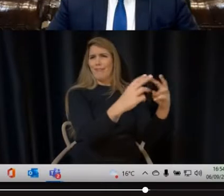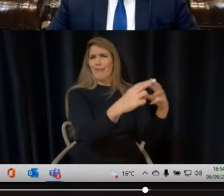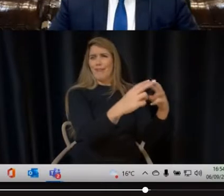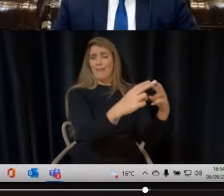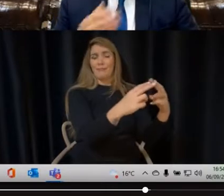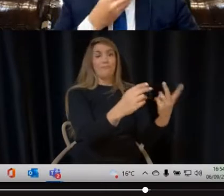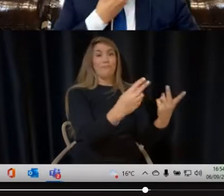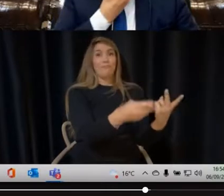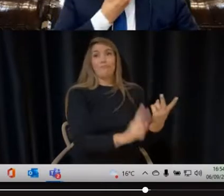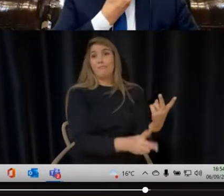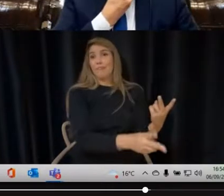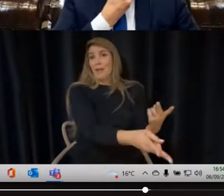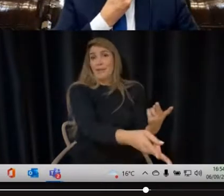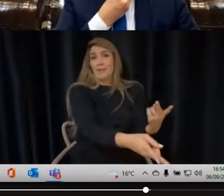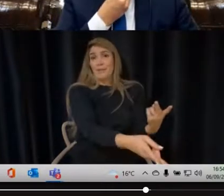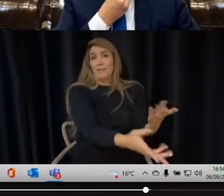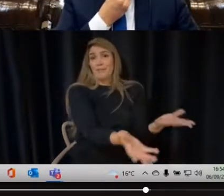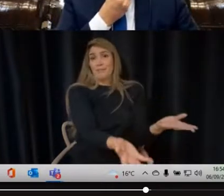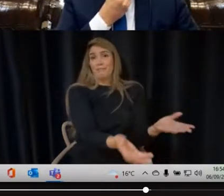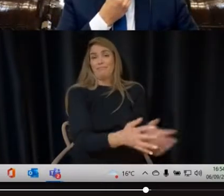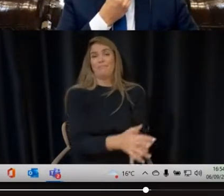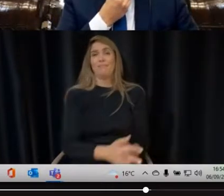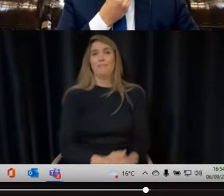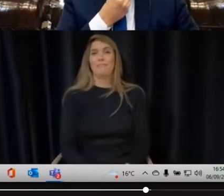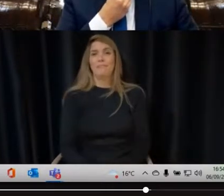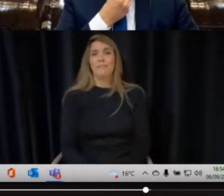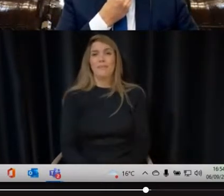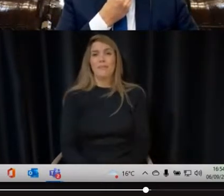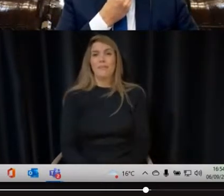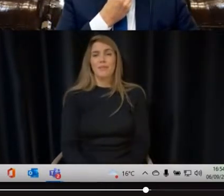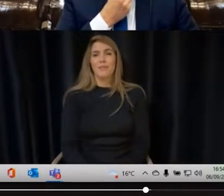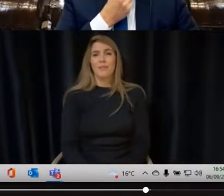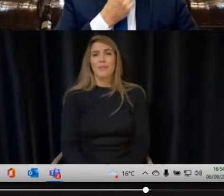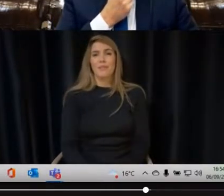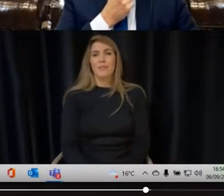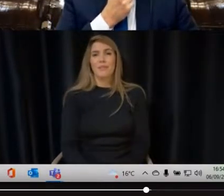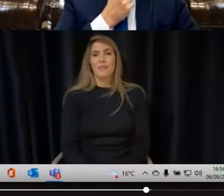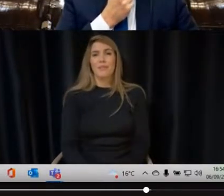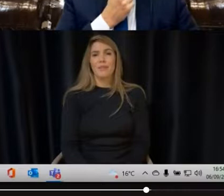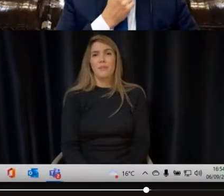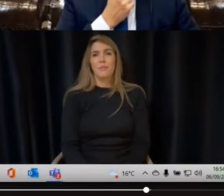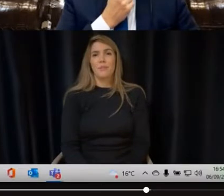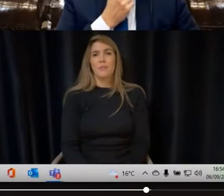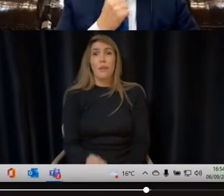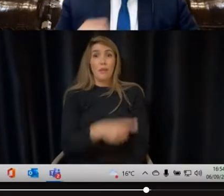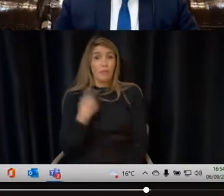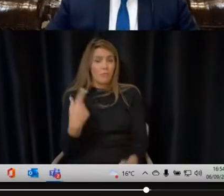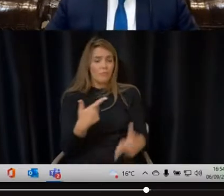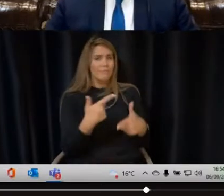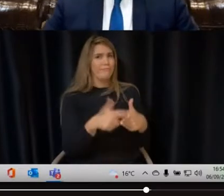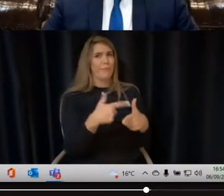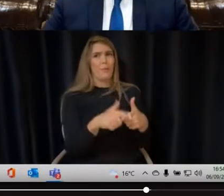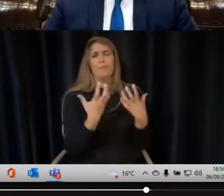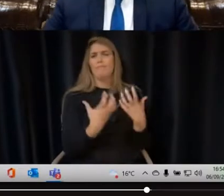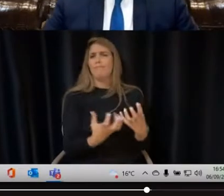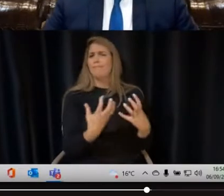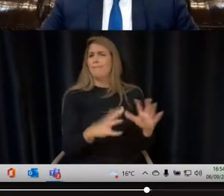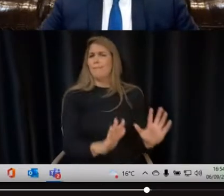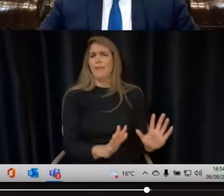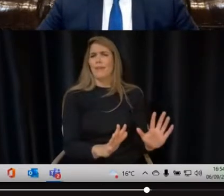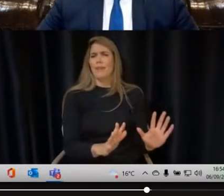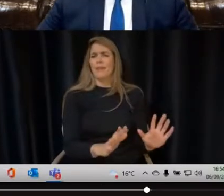causar nenhum tipo de problema em relação aí com a doação dos órgãos. Então, sempre a gente pede para que eles entrem